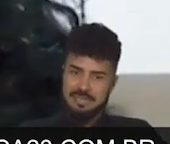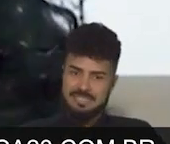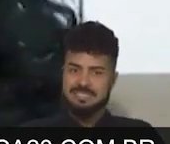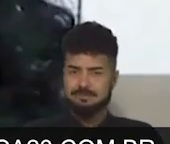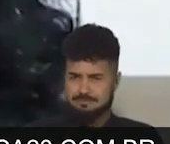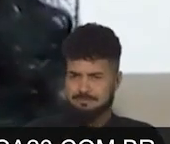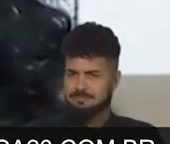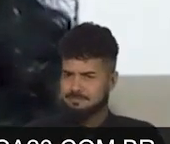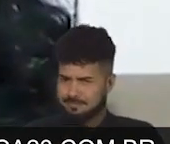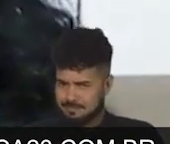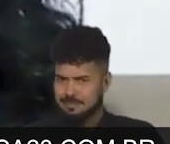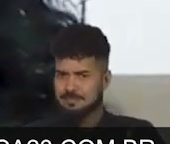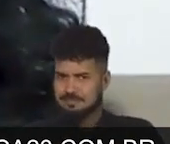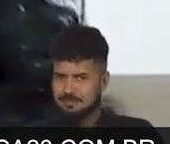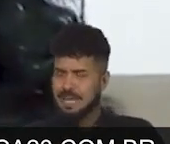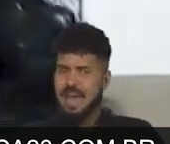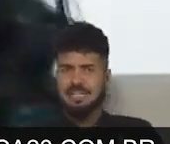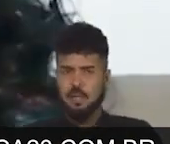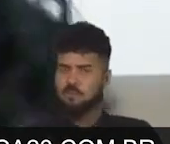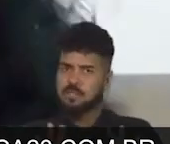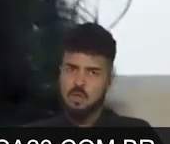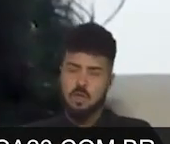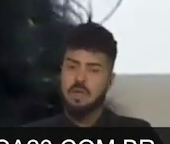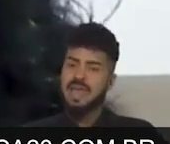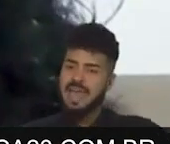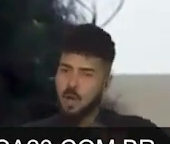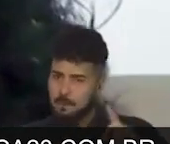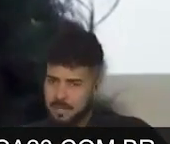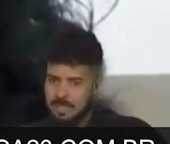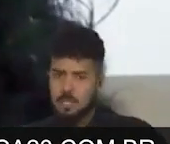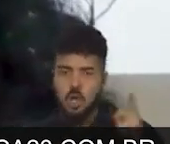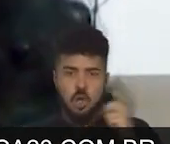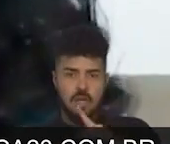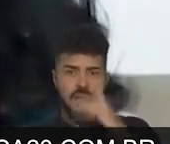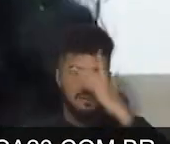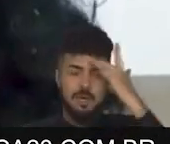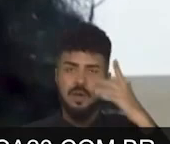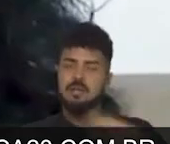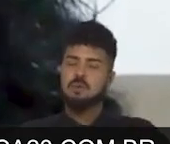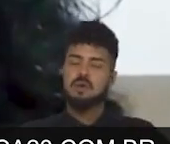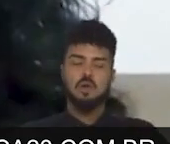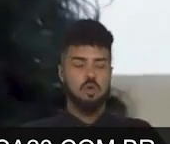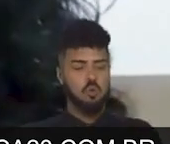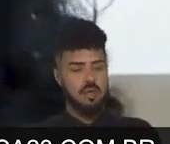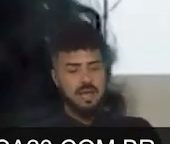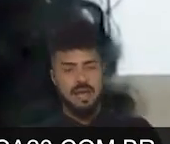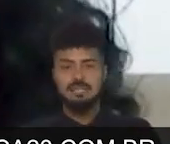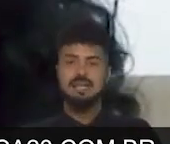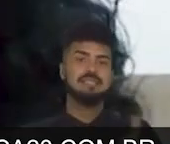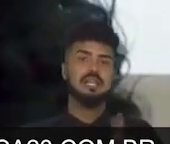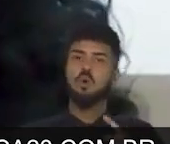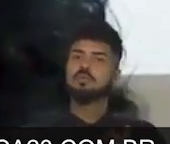ser continuado até o final, para que realmente ela possa estar curada e não estar transmitindo para outras.